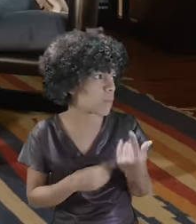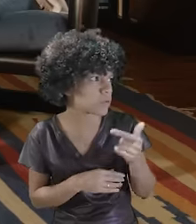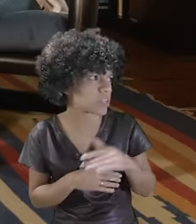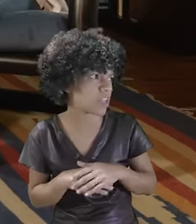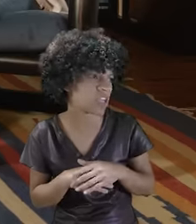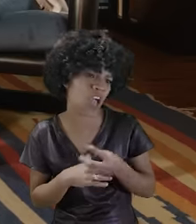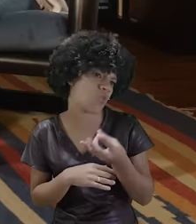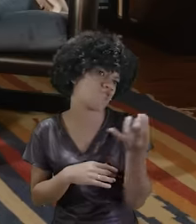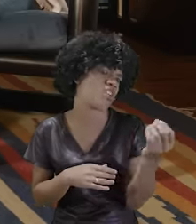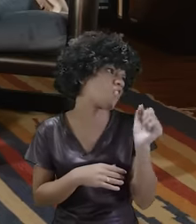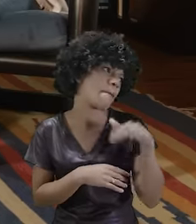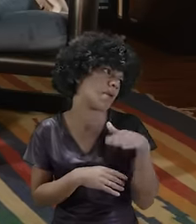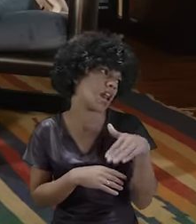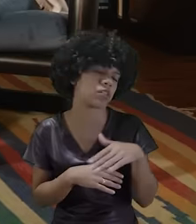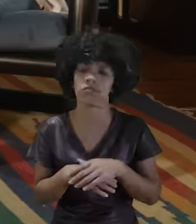tem